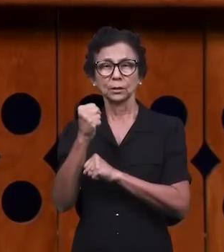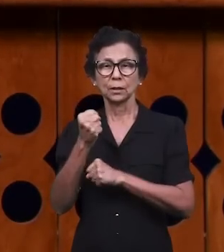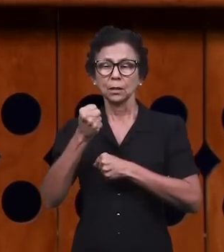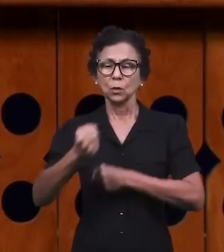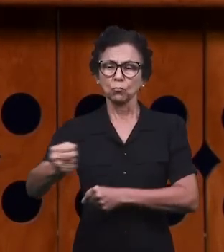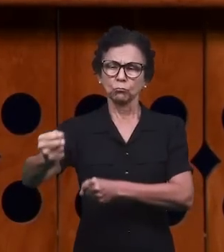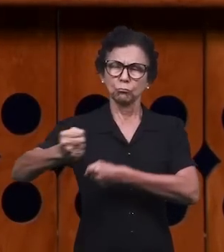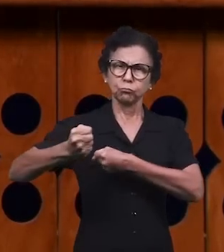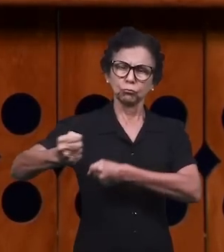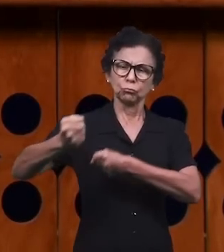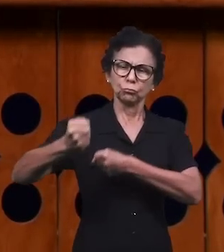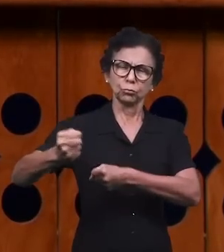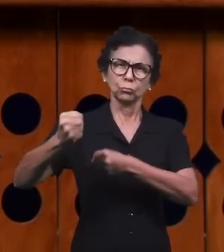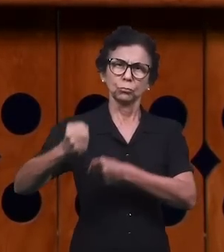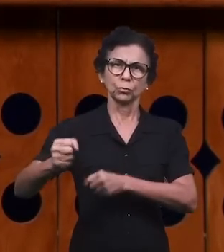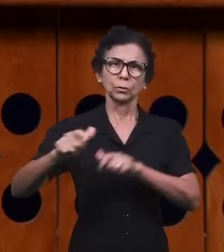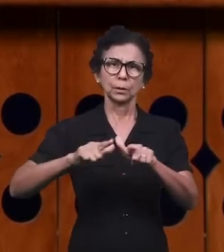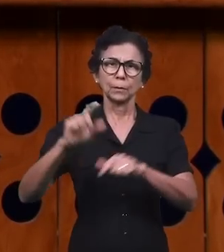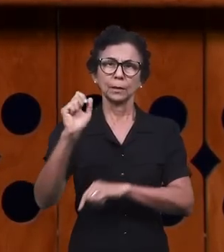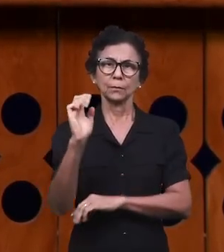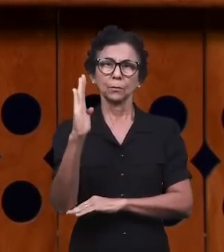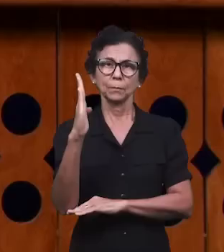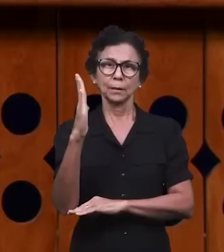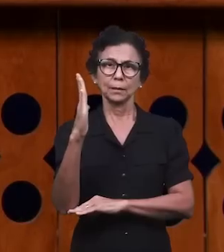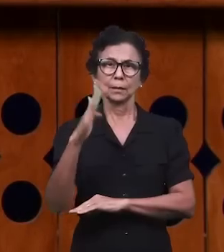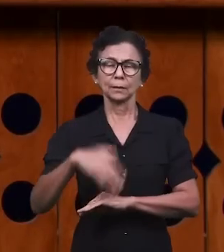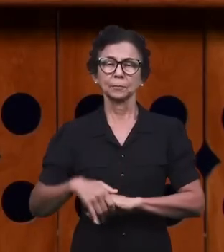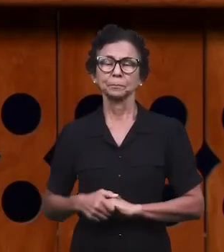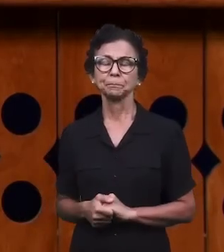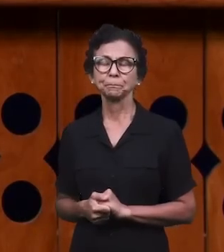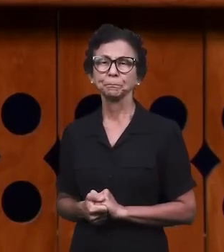para nós. Então, veja, voltando ao nosso